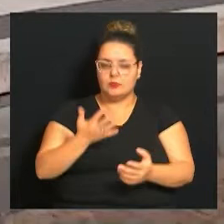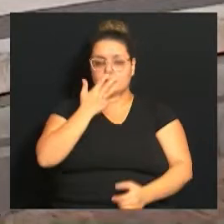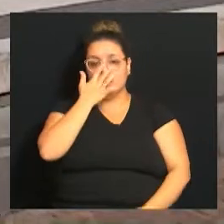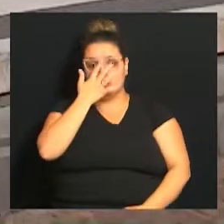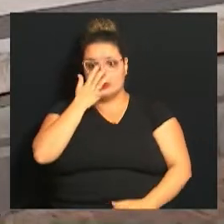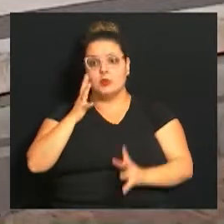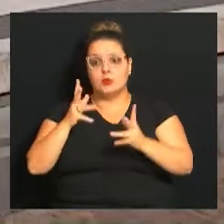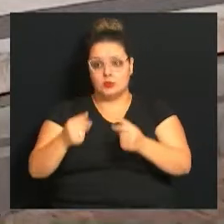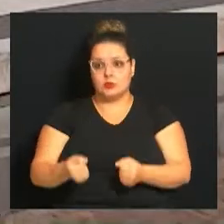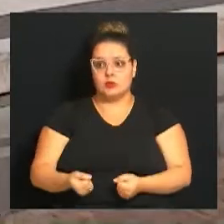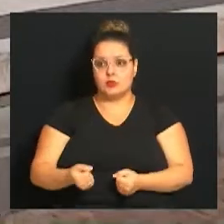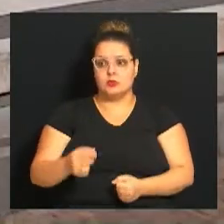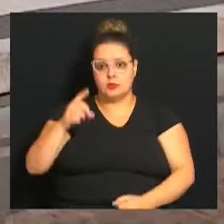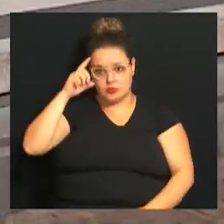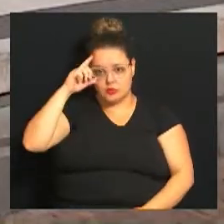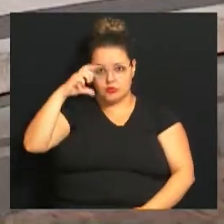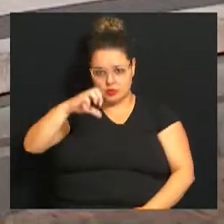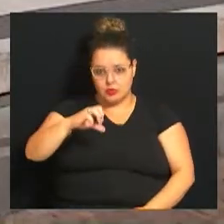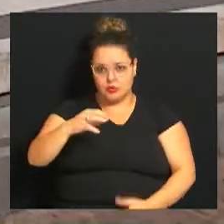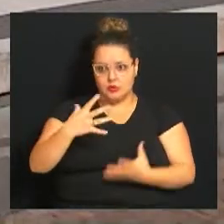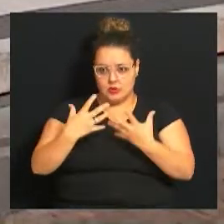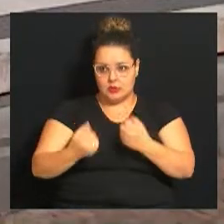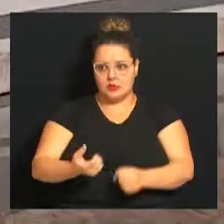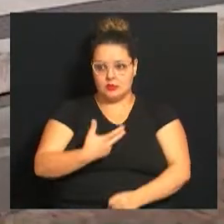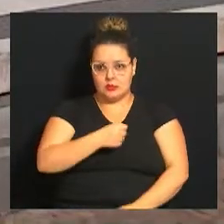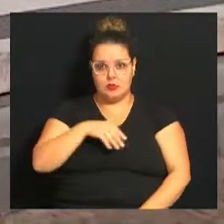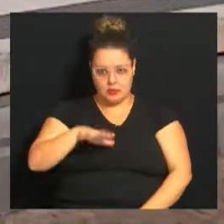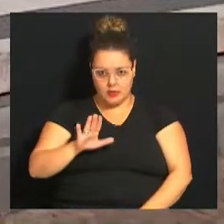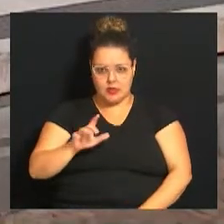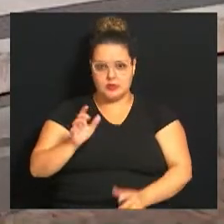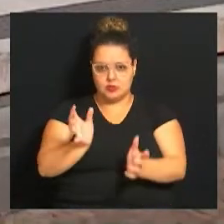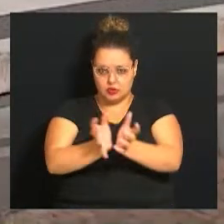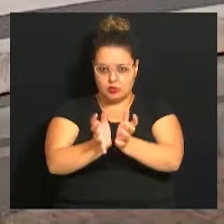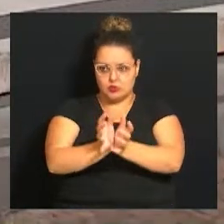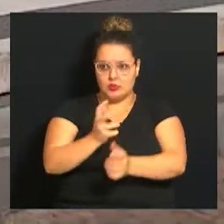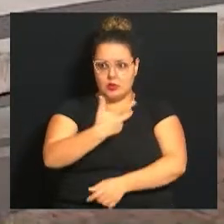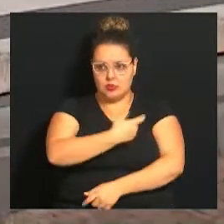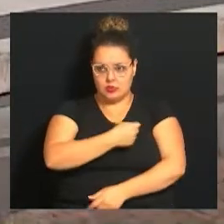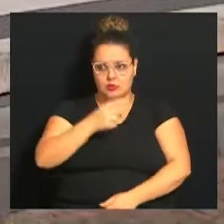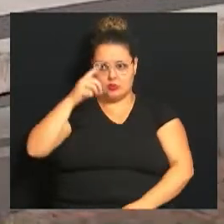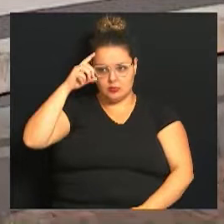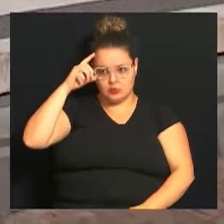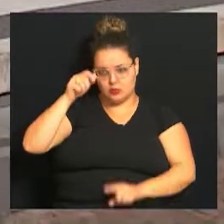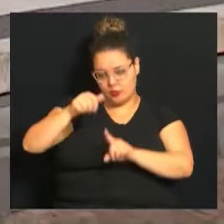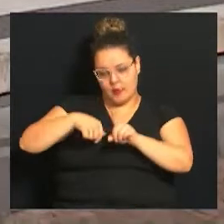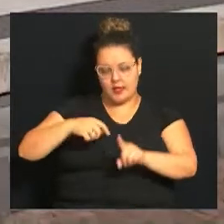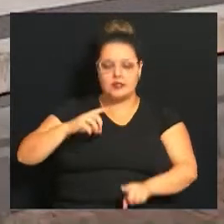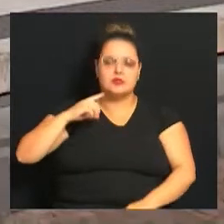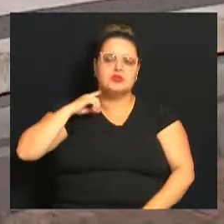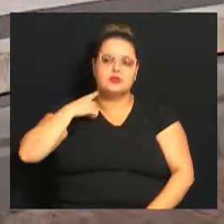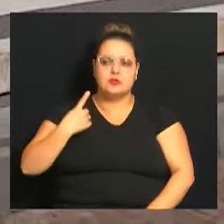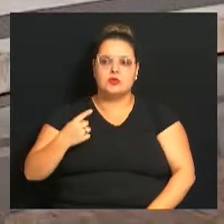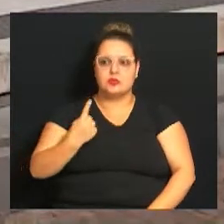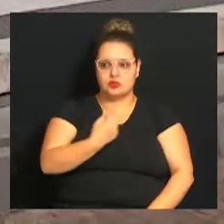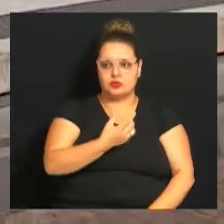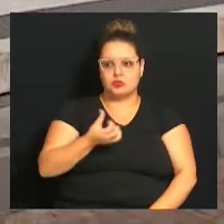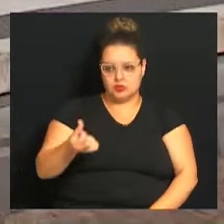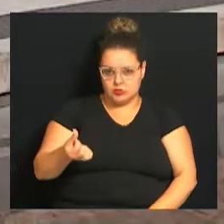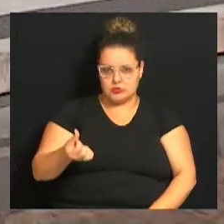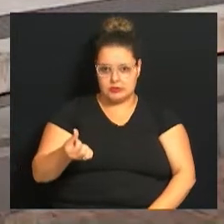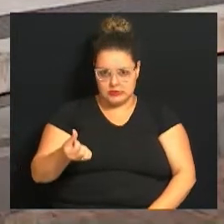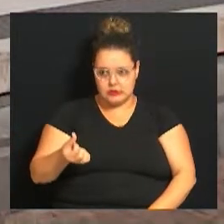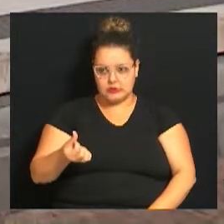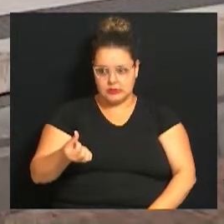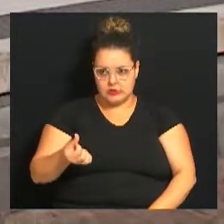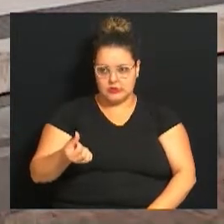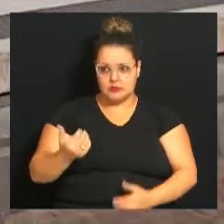contemplada a partir do dia 9. Tem mais pessoas, mais grupos para serem vacinados no mês de maio? A partir do dia 16 tem um escalonamento do Estado, sim. Então,